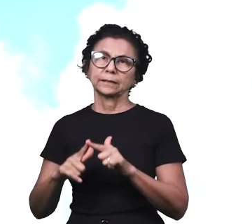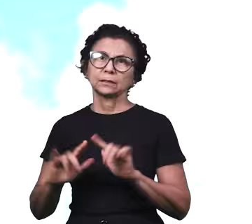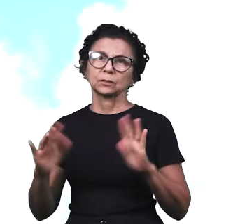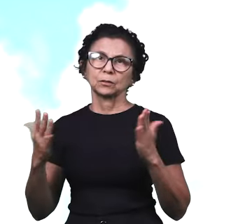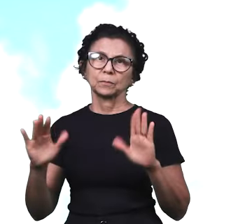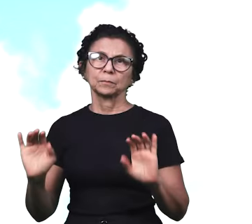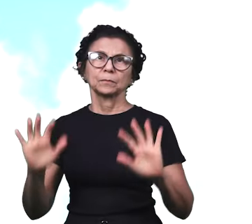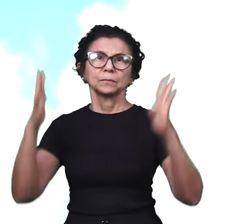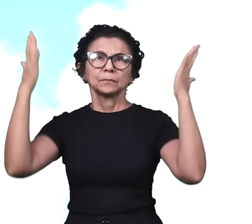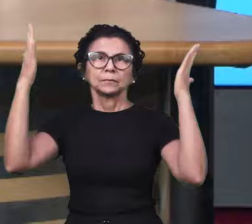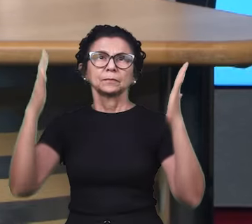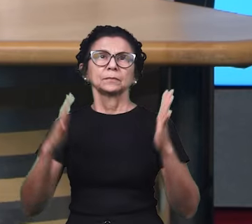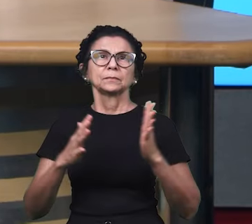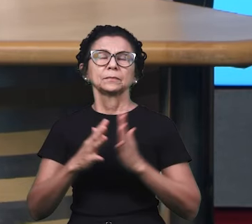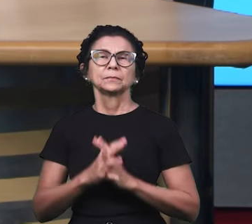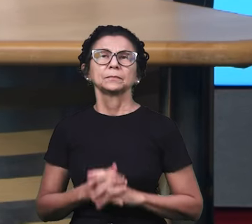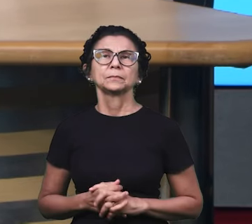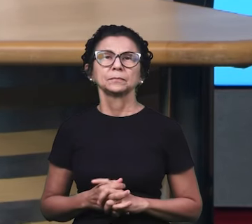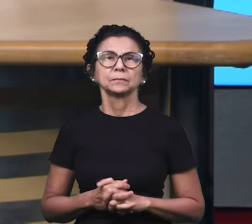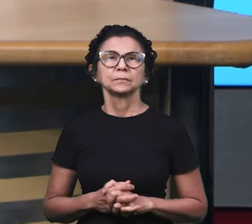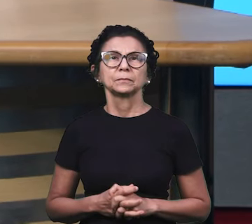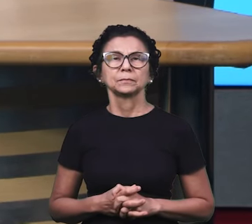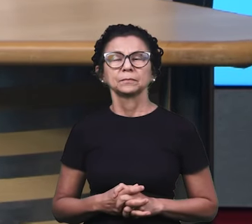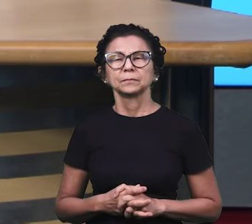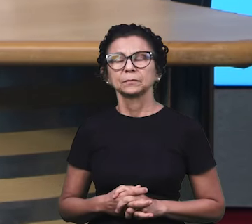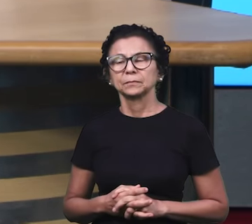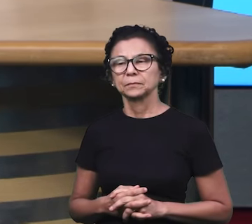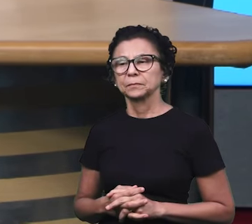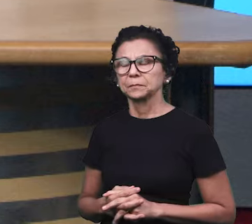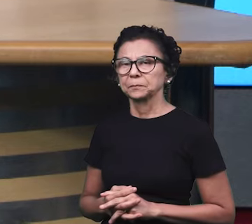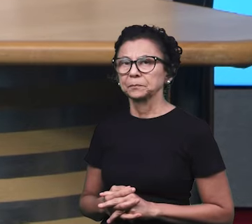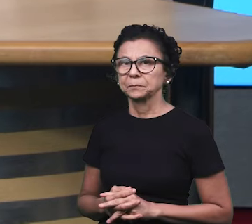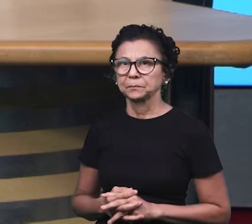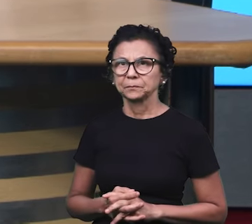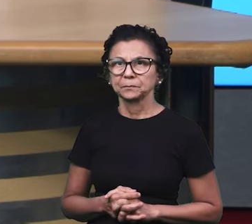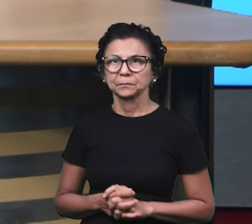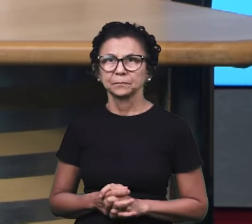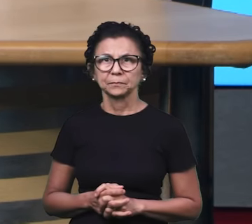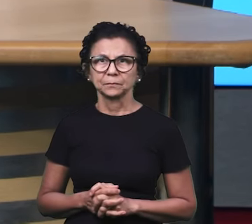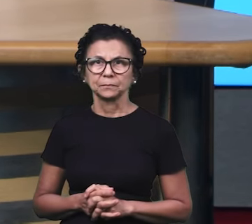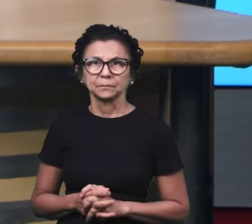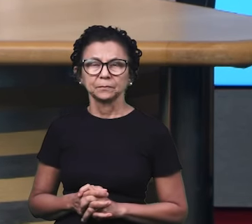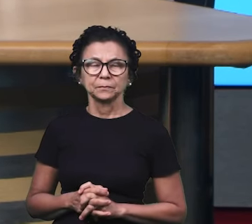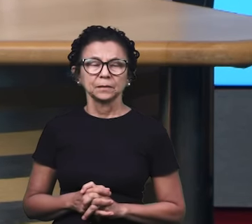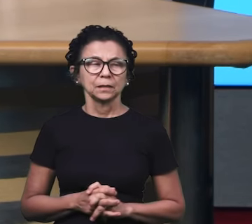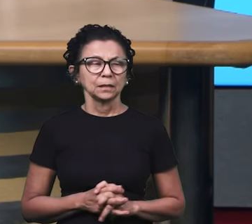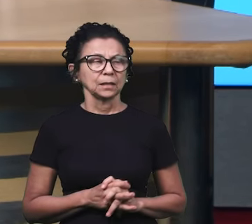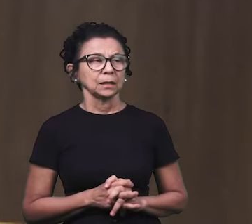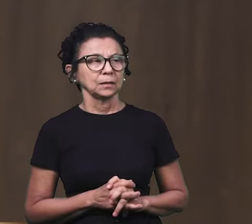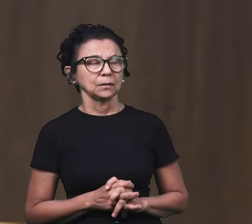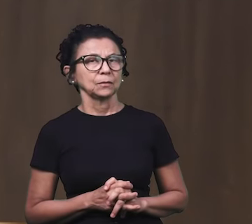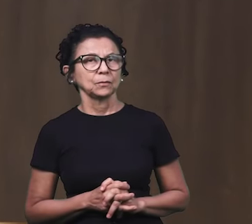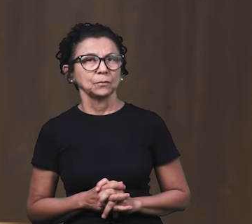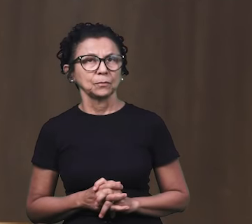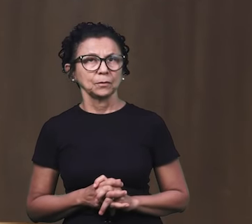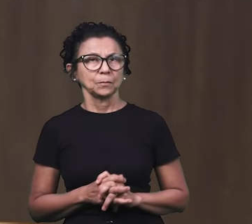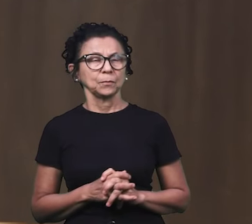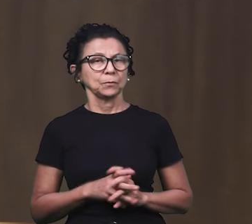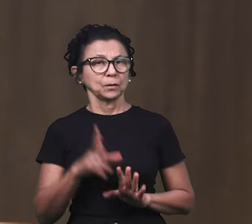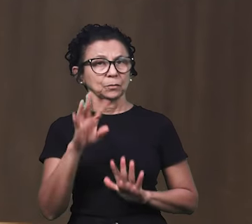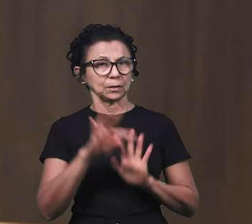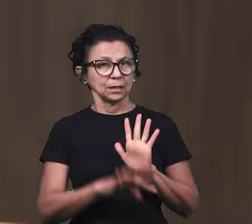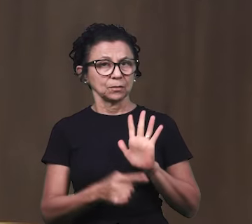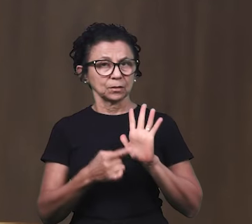vou ler aqui o texto que referência a respeito da festa do Pentecostes, do significado profético para